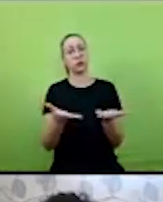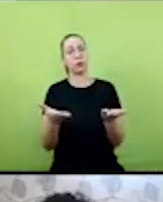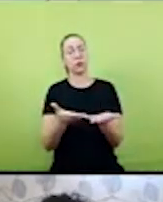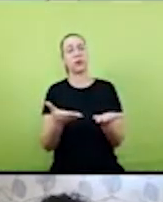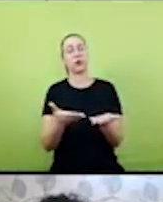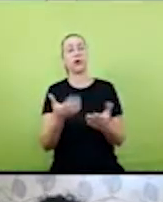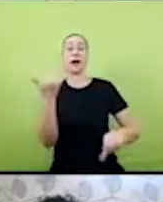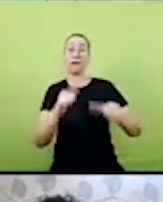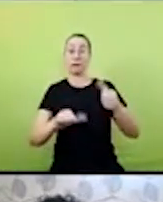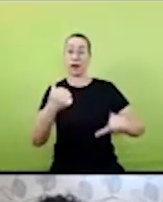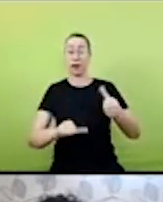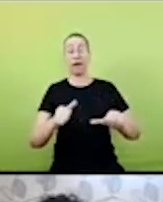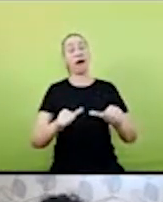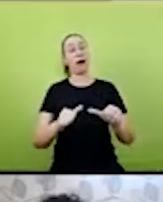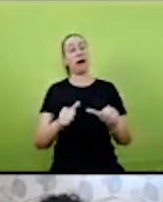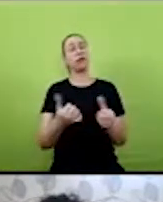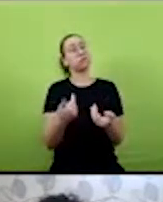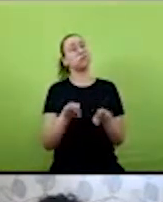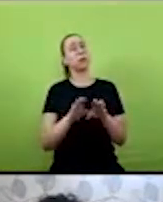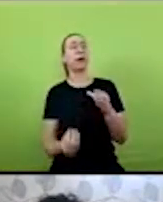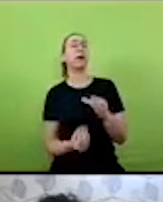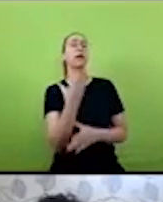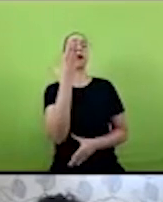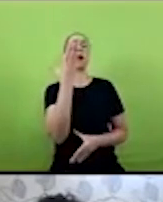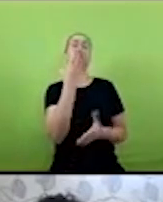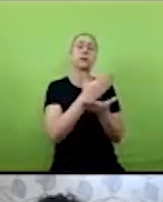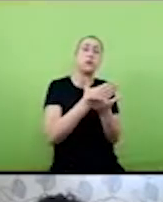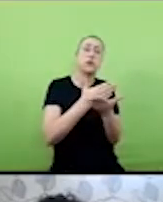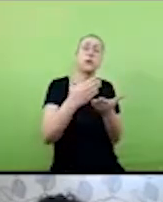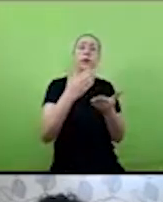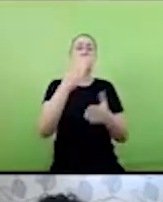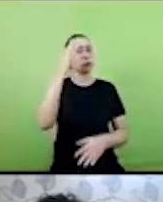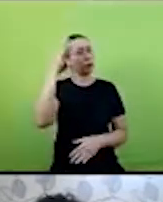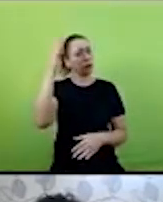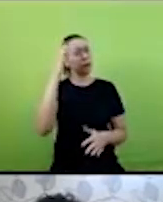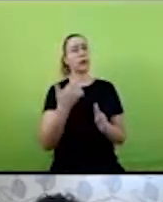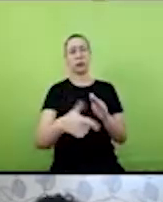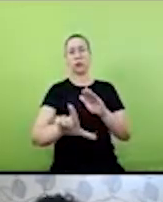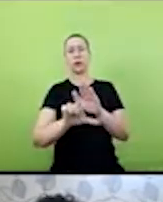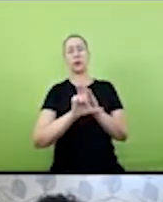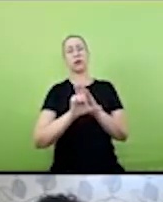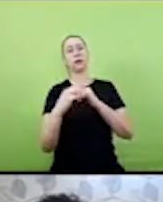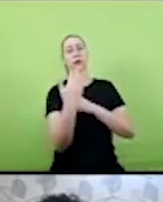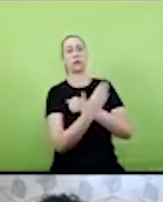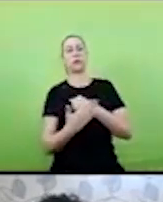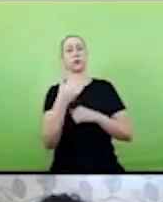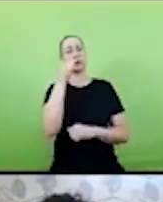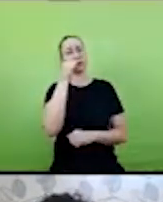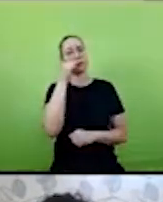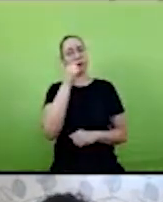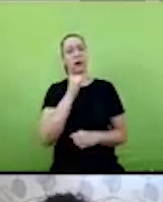revistas, ou mesmo criadas, a partir dessas reflexões da Lei Maria da Penha, né? Então, a gente